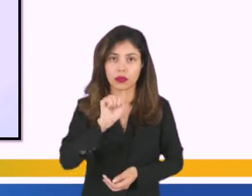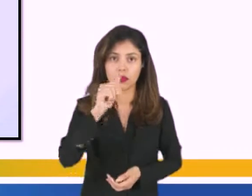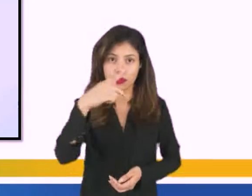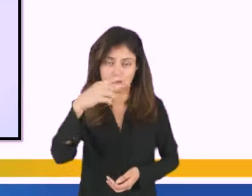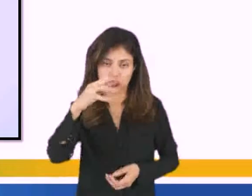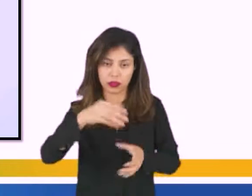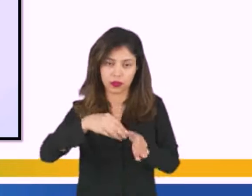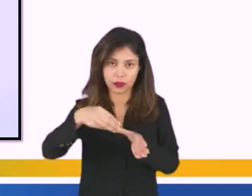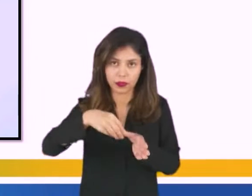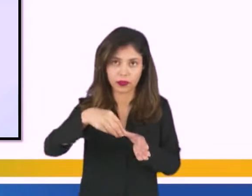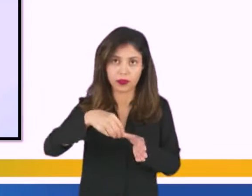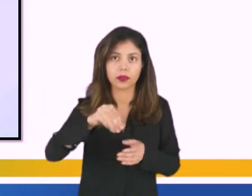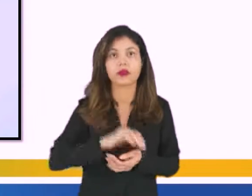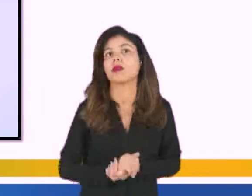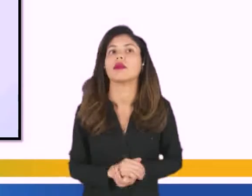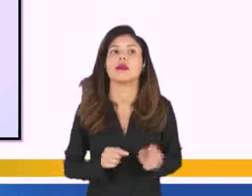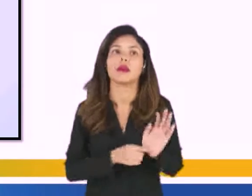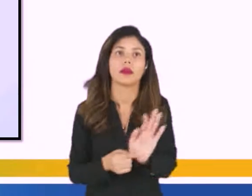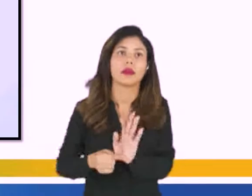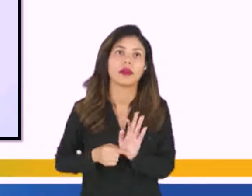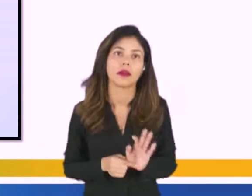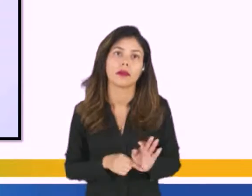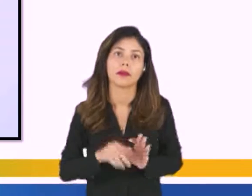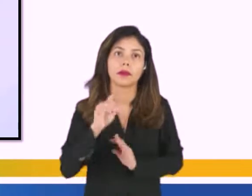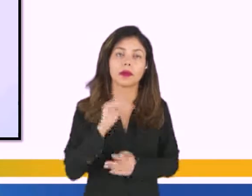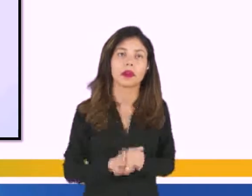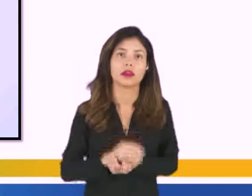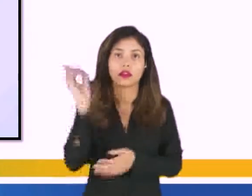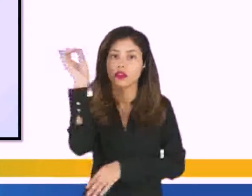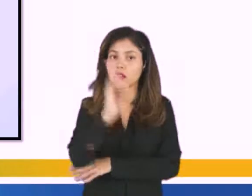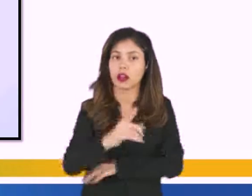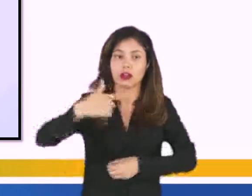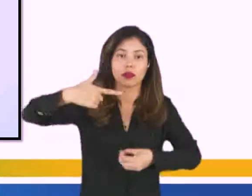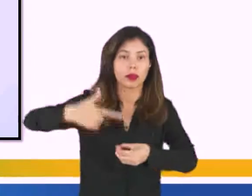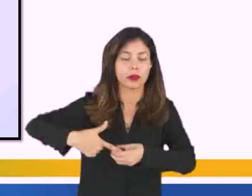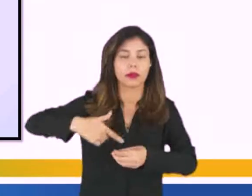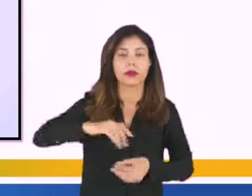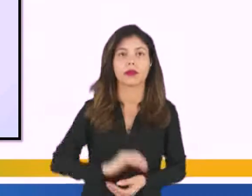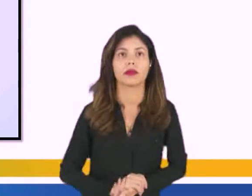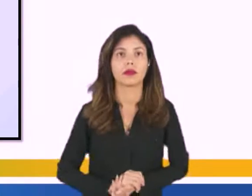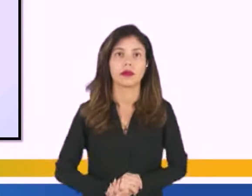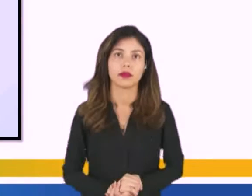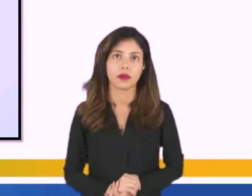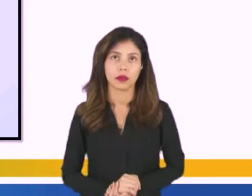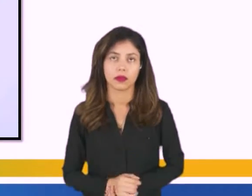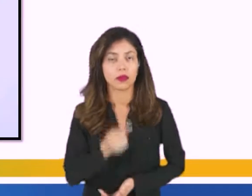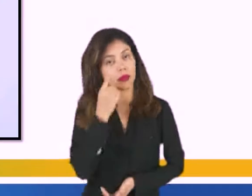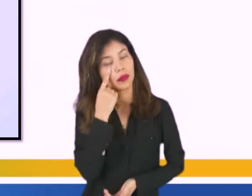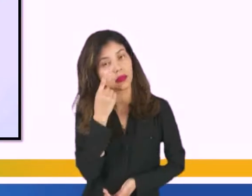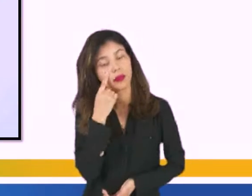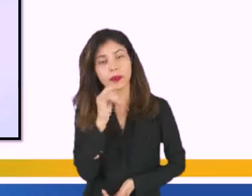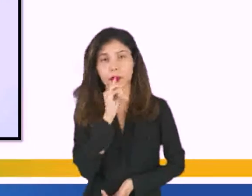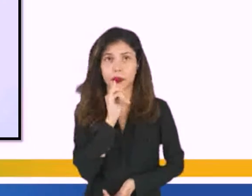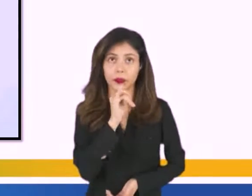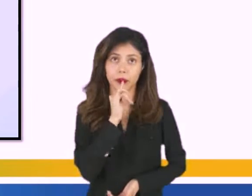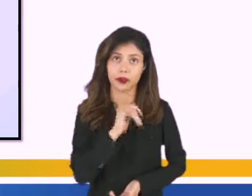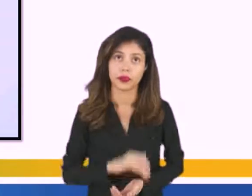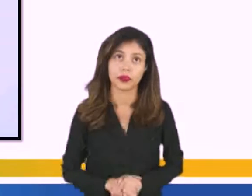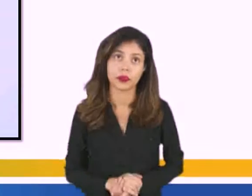acetona. Compostos que não se misturam, derivados do petróleo. E aqui nós temos o exemplo aqui